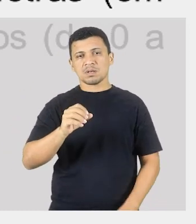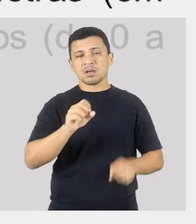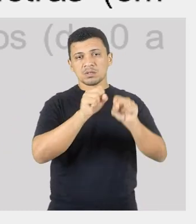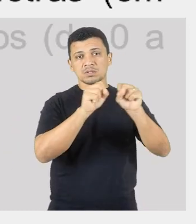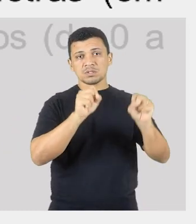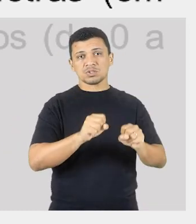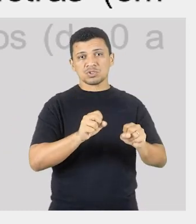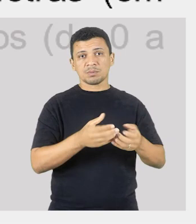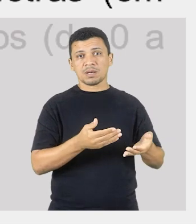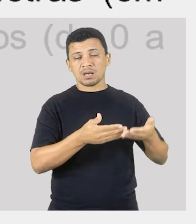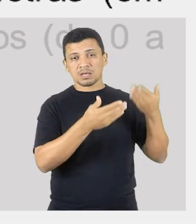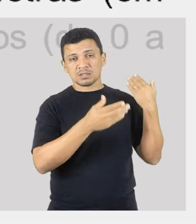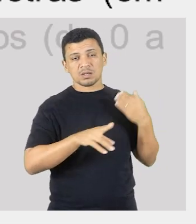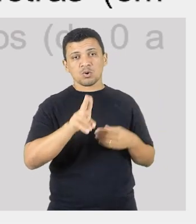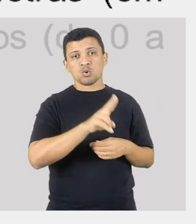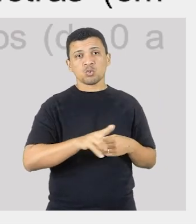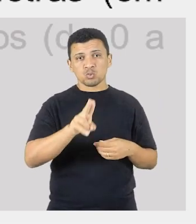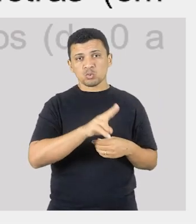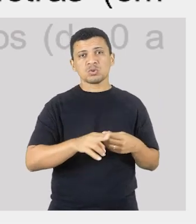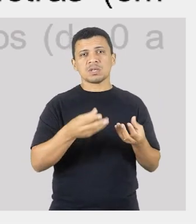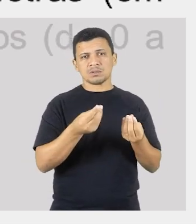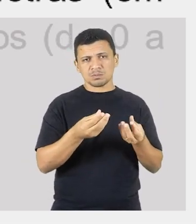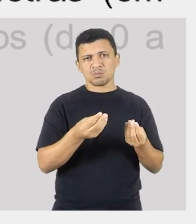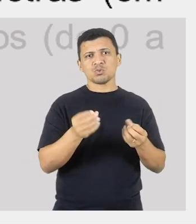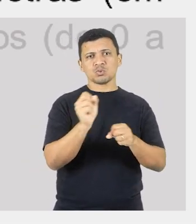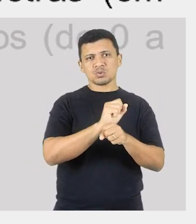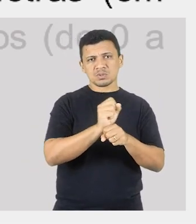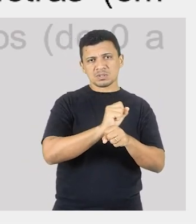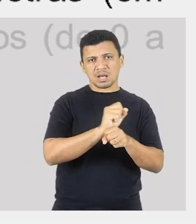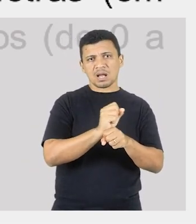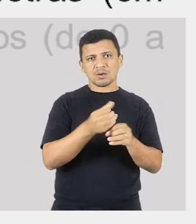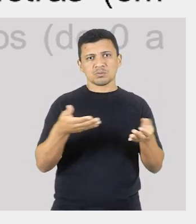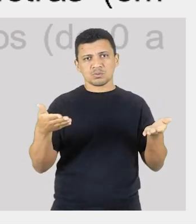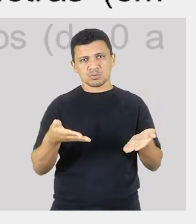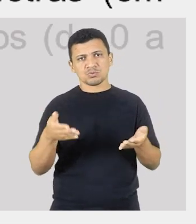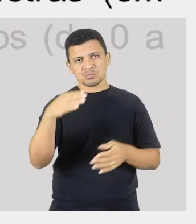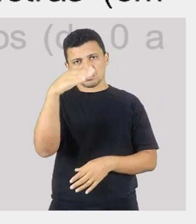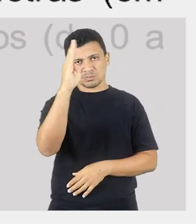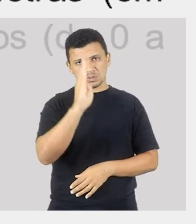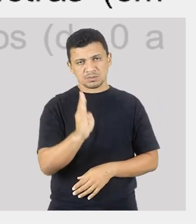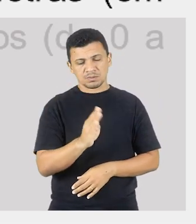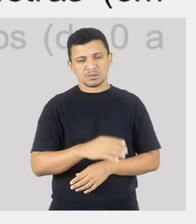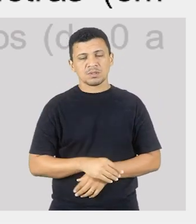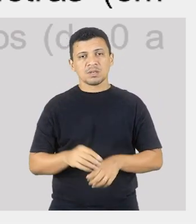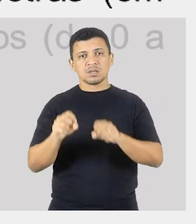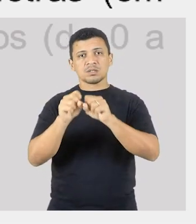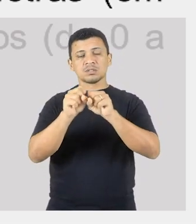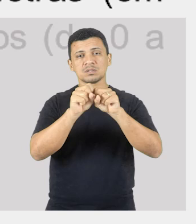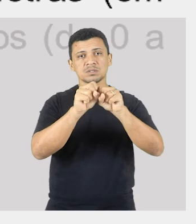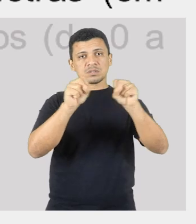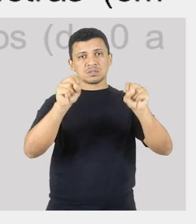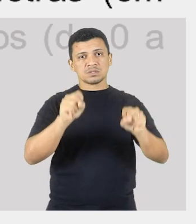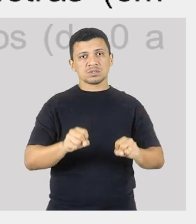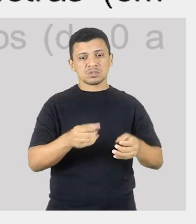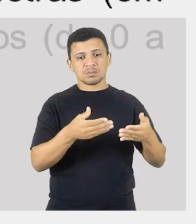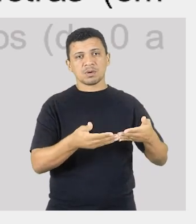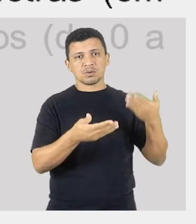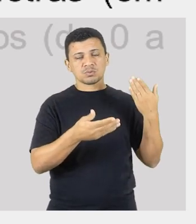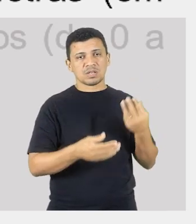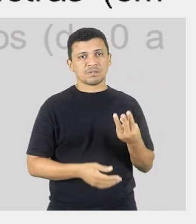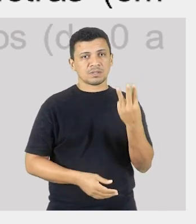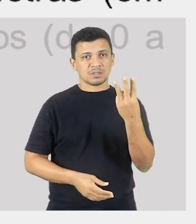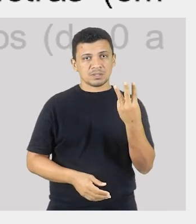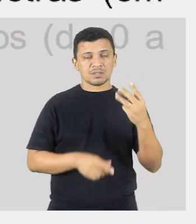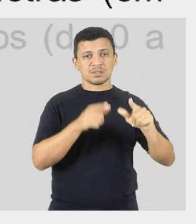anterior, usado ainda pela maioria dos carros em circulação. No sistema anterior, utilizavam-se 3